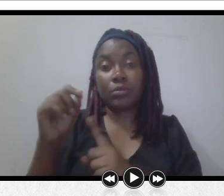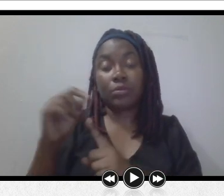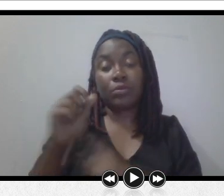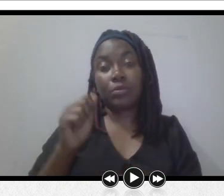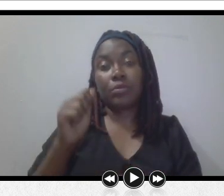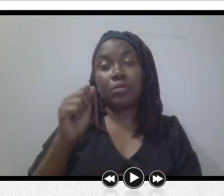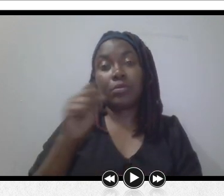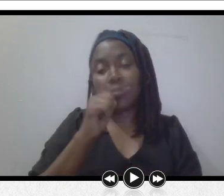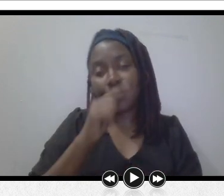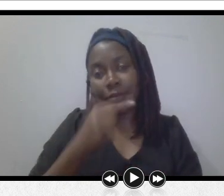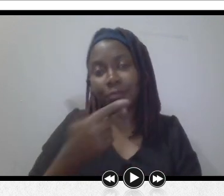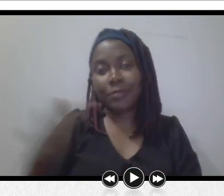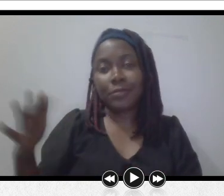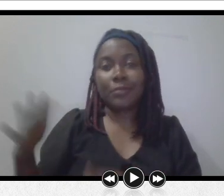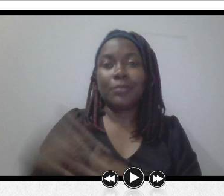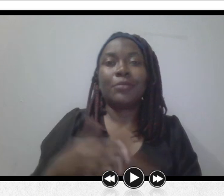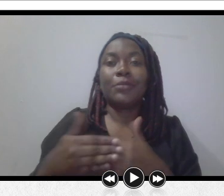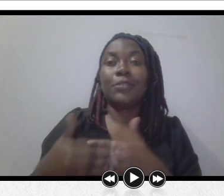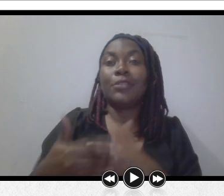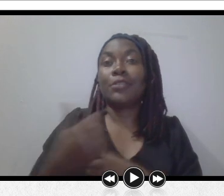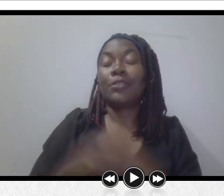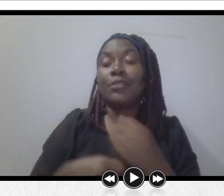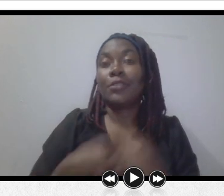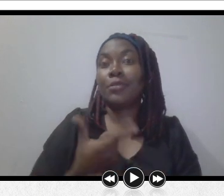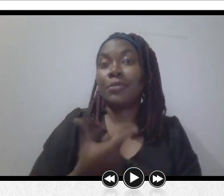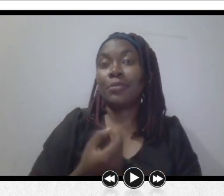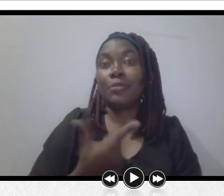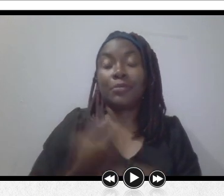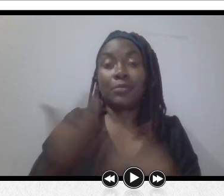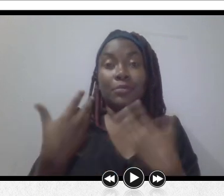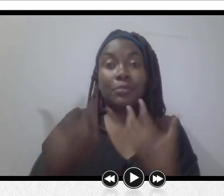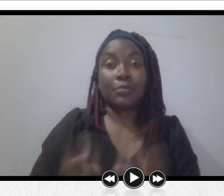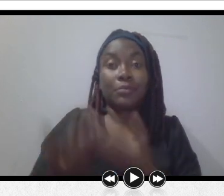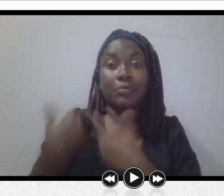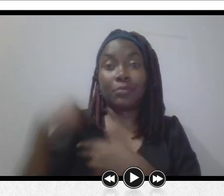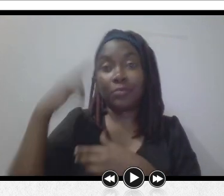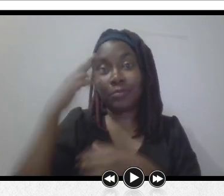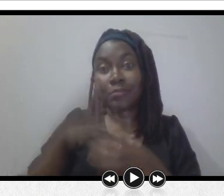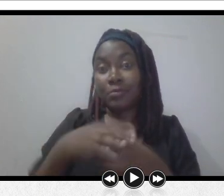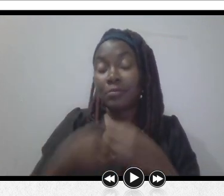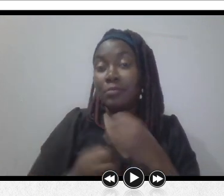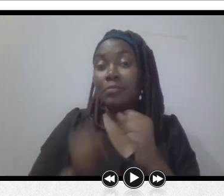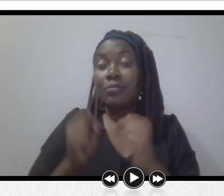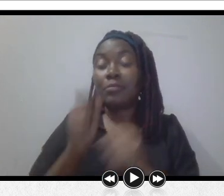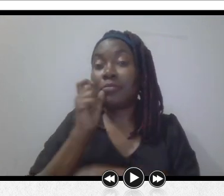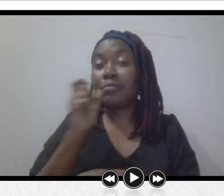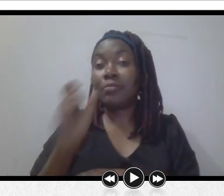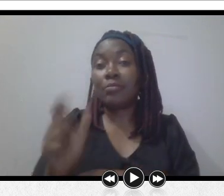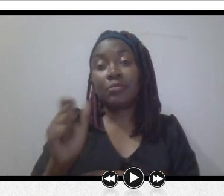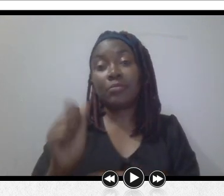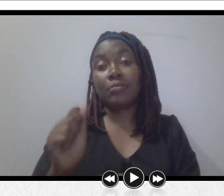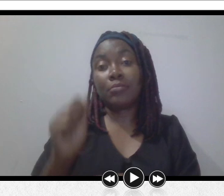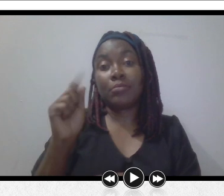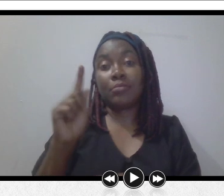Nacional de Águas, que a partir de 2020 assume também funções de saneamento básico e passa a se chamar Agência Nacional de